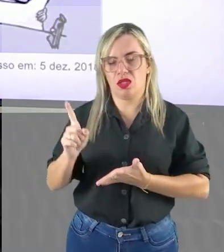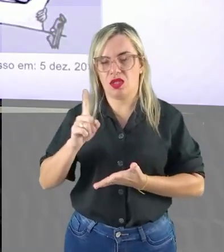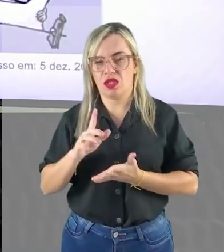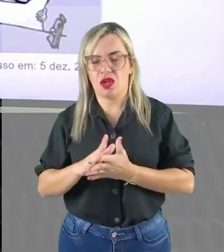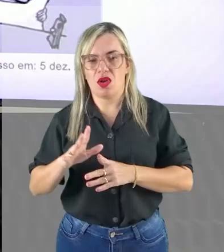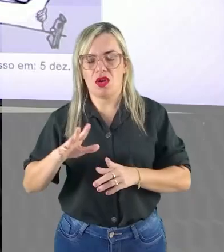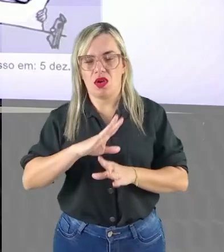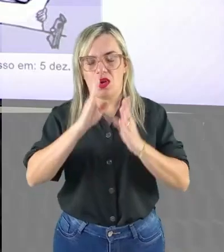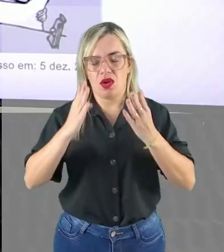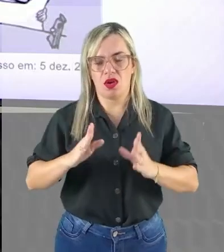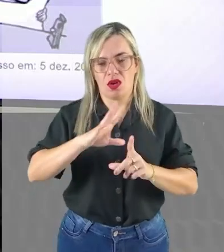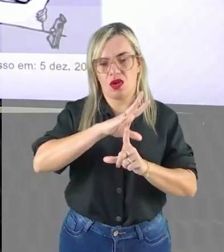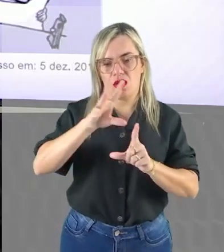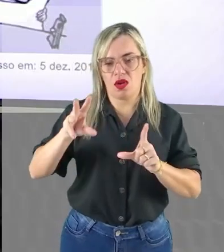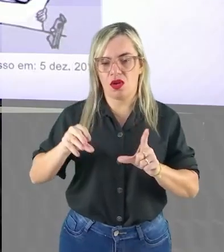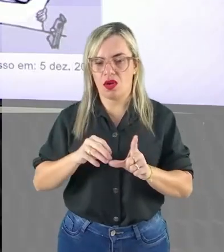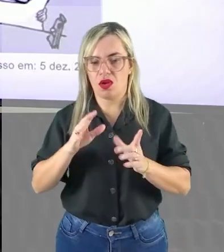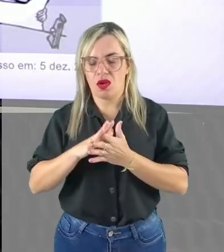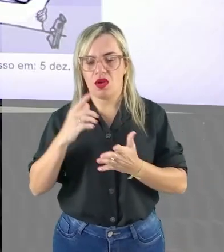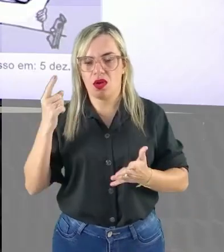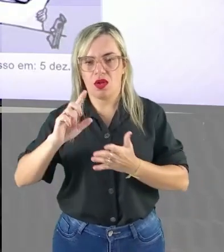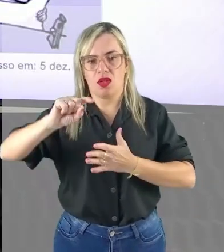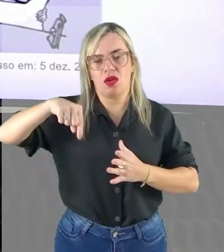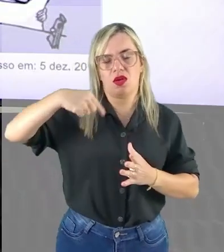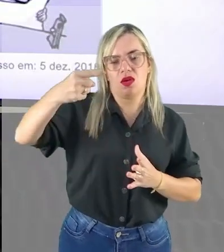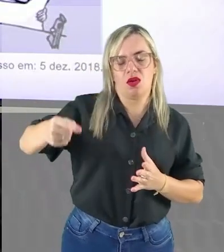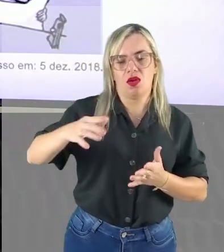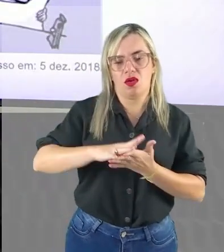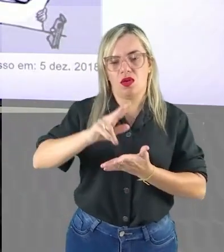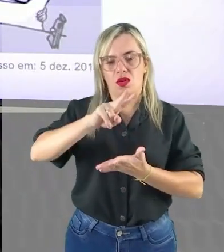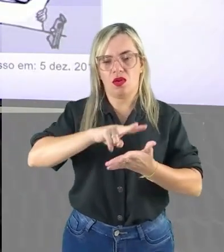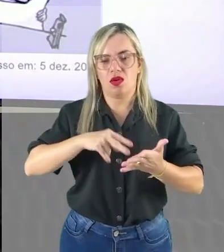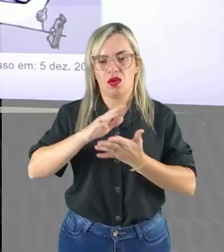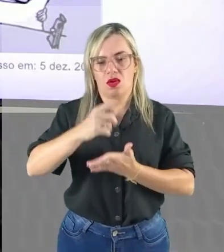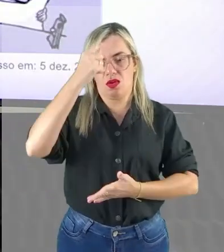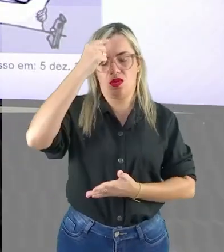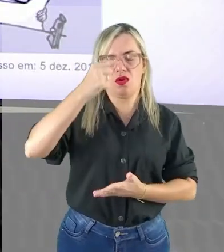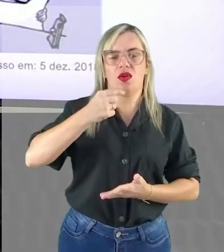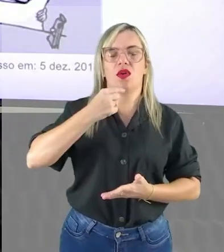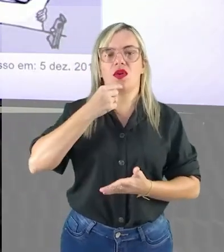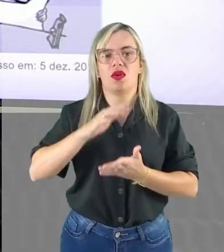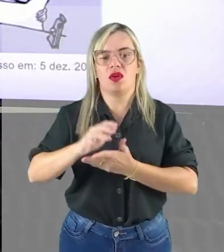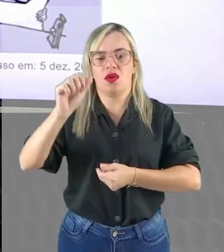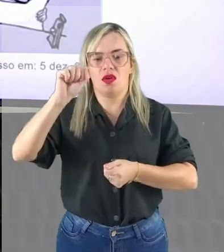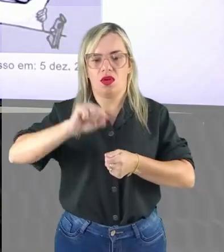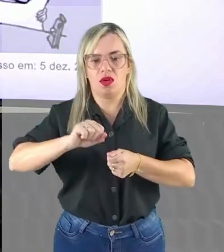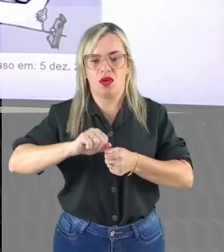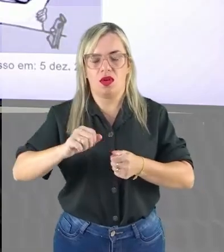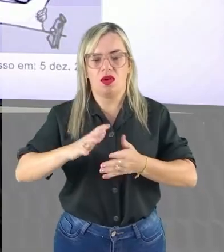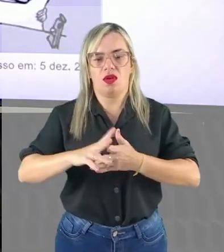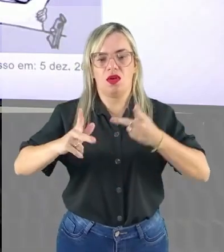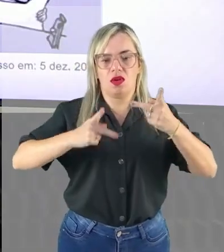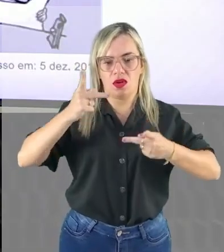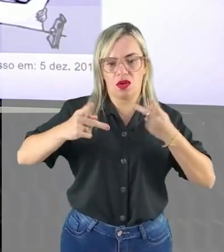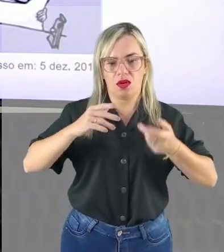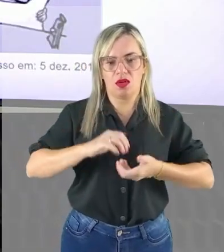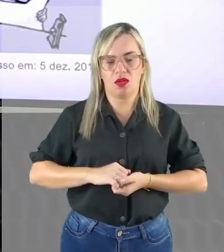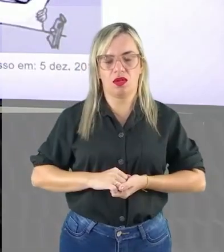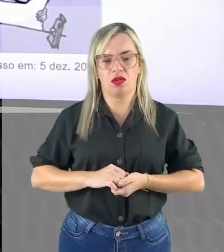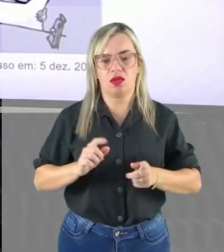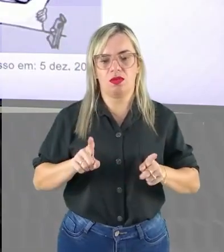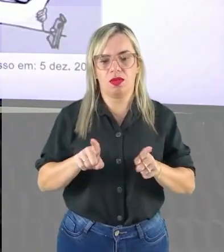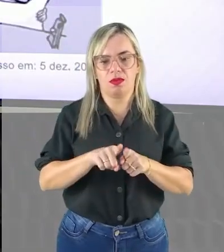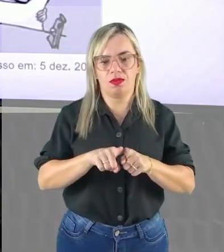charge, né, que é a linguagem não verbal, depois você vai ler o que eles estão fazendo, que é a linguagem não verbal. Bora verificar aqui.